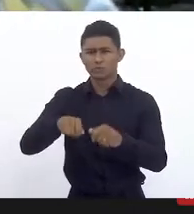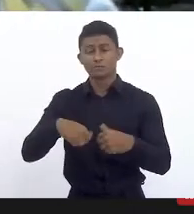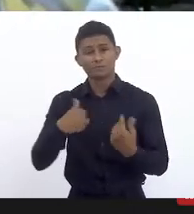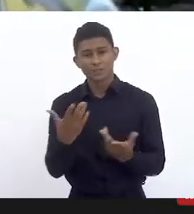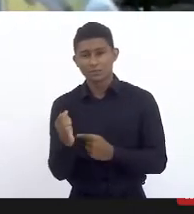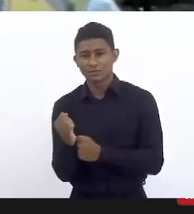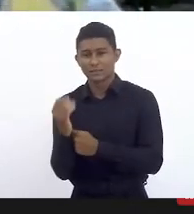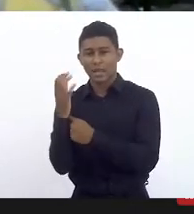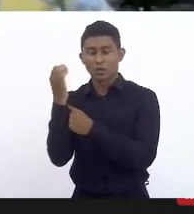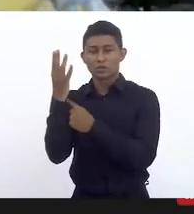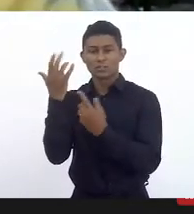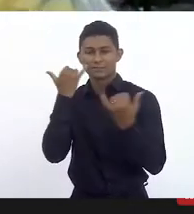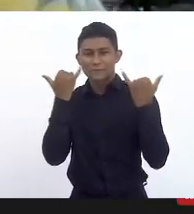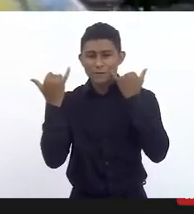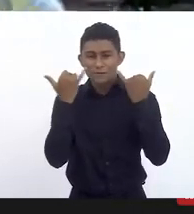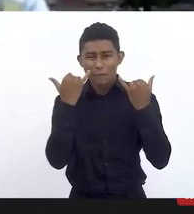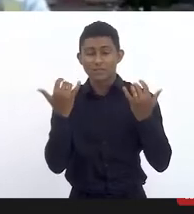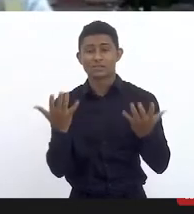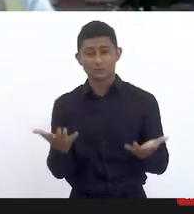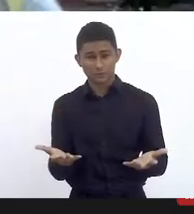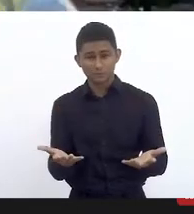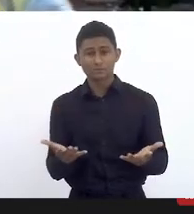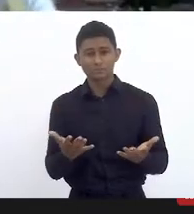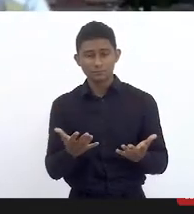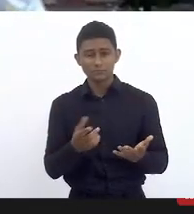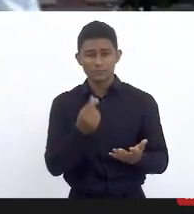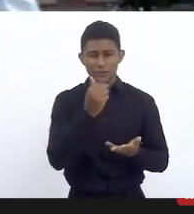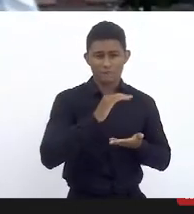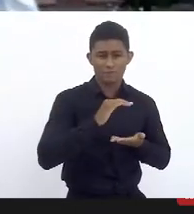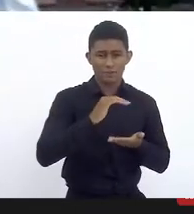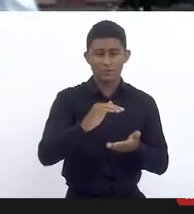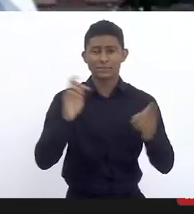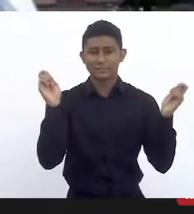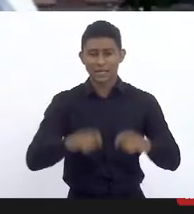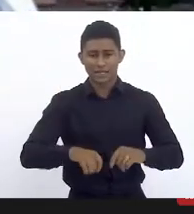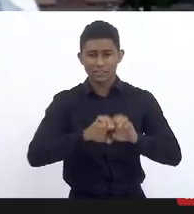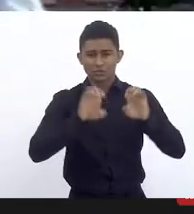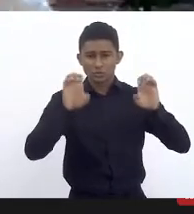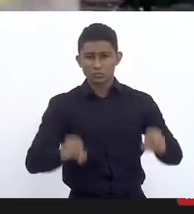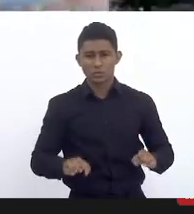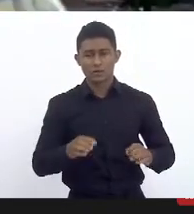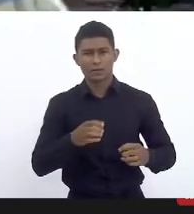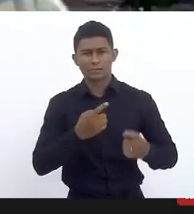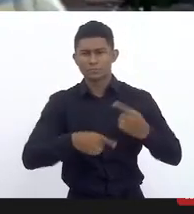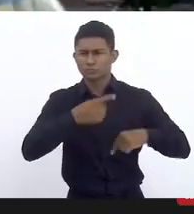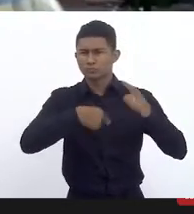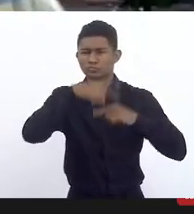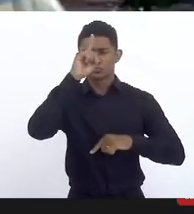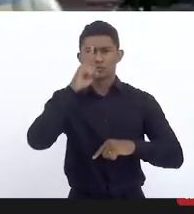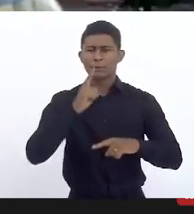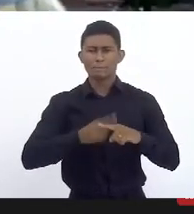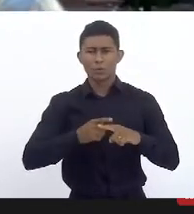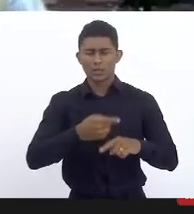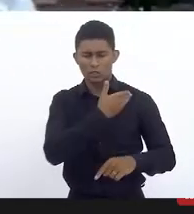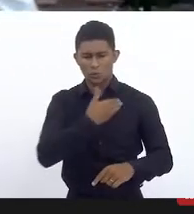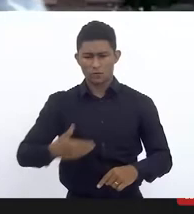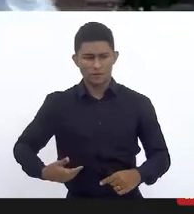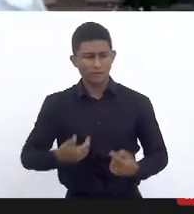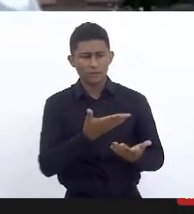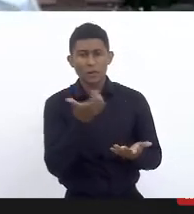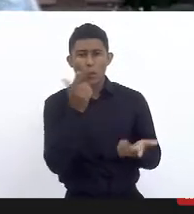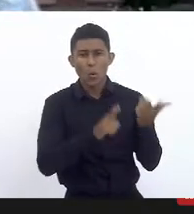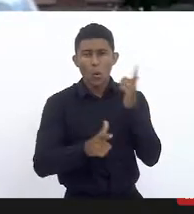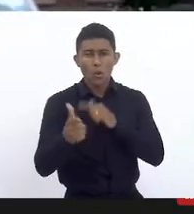tecnologia da informação pode criar uma estrutura de desenvolvimento que não só dá inovação ao governo, como